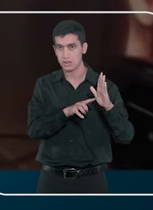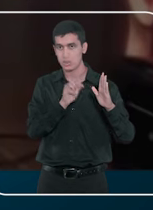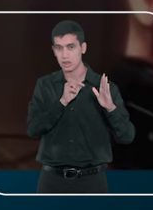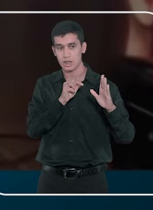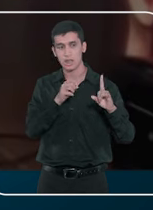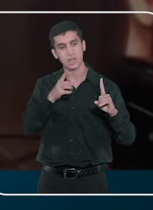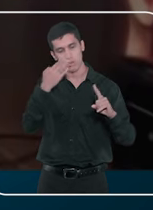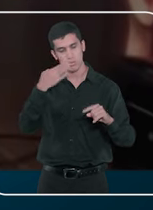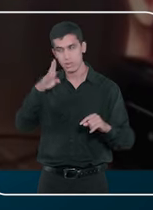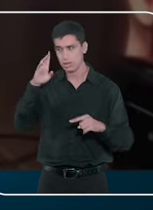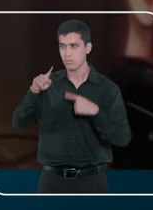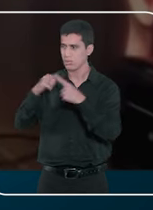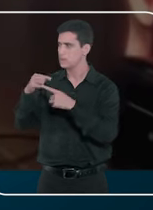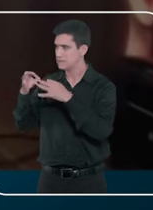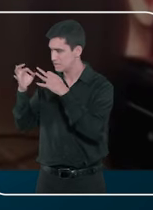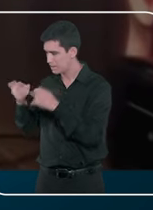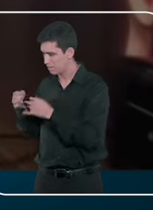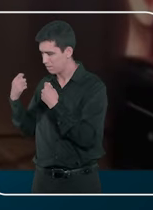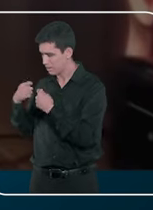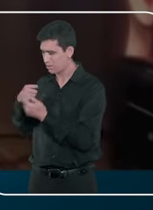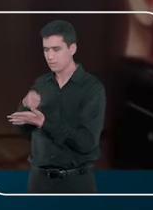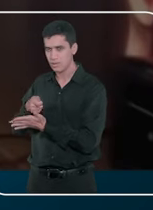evidentemente, uma série de elementos devem ser